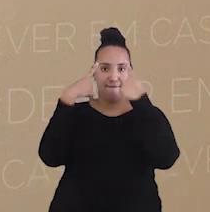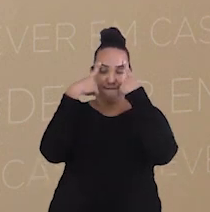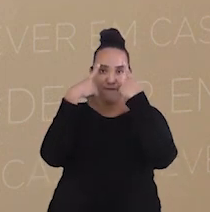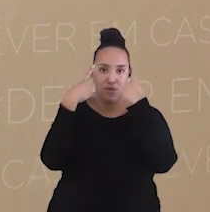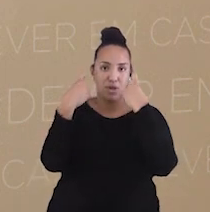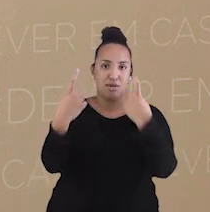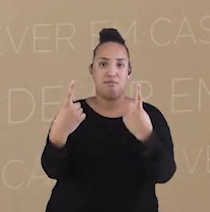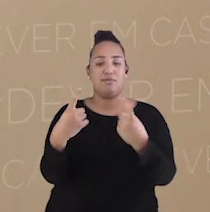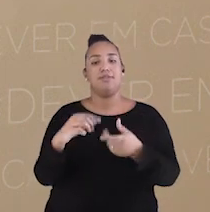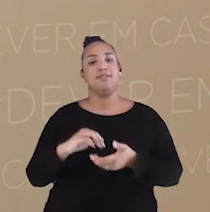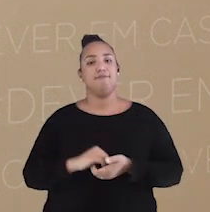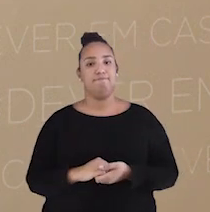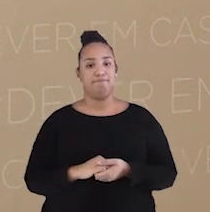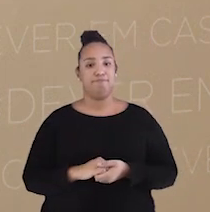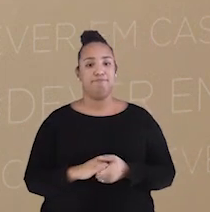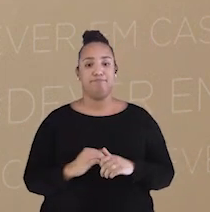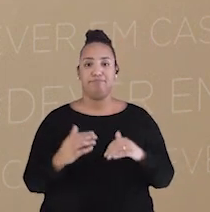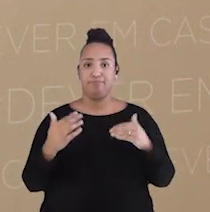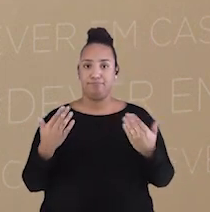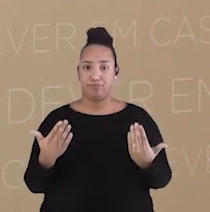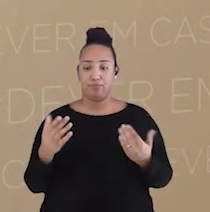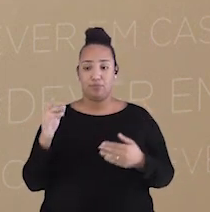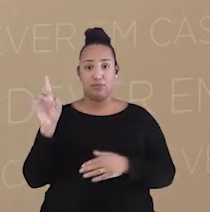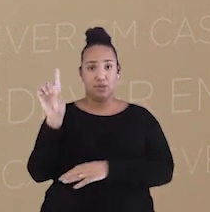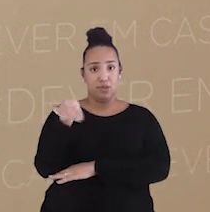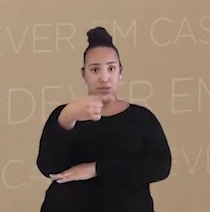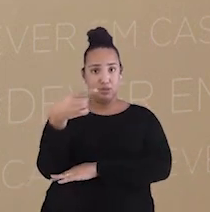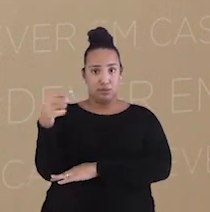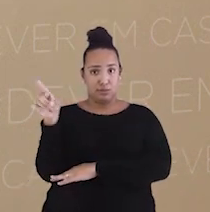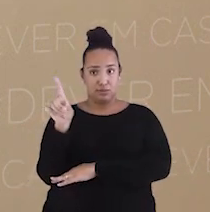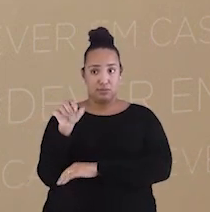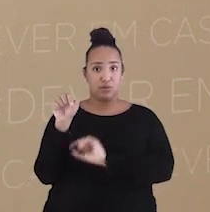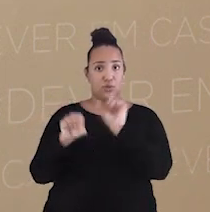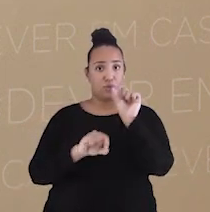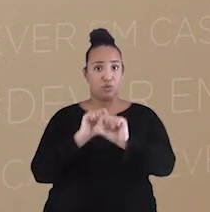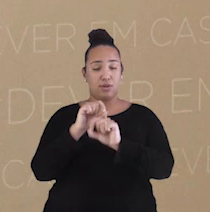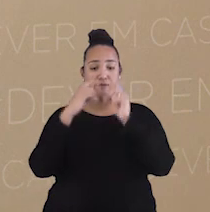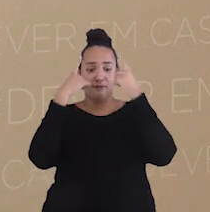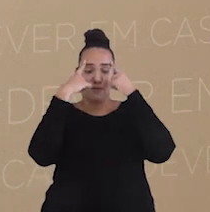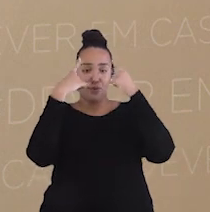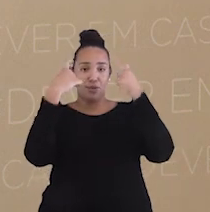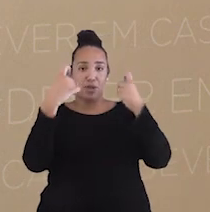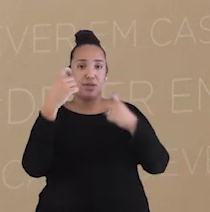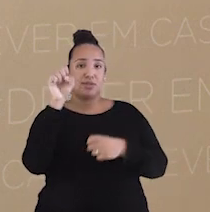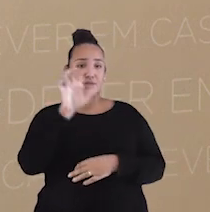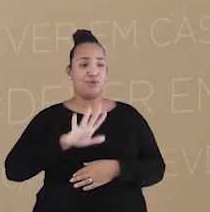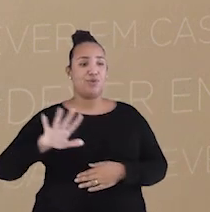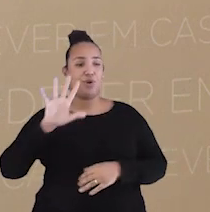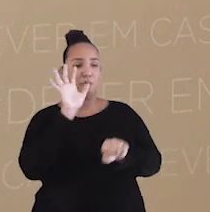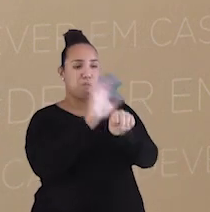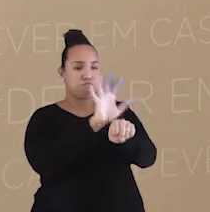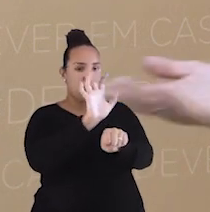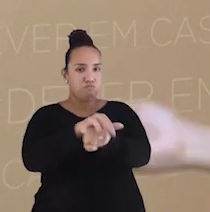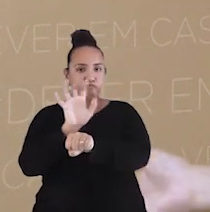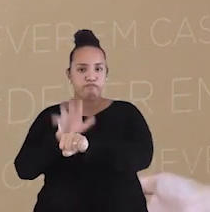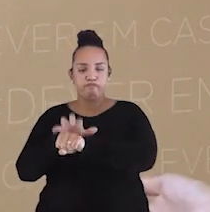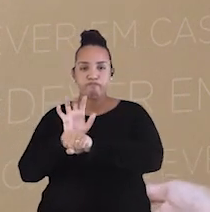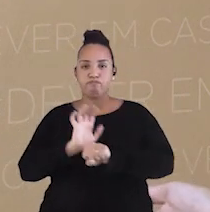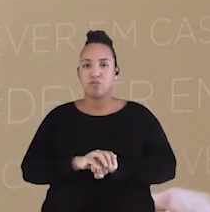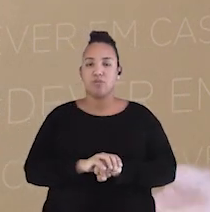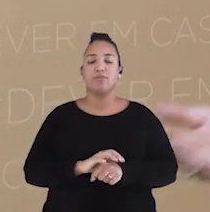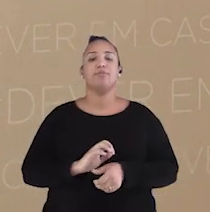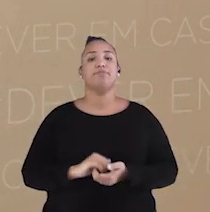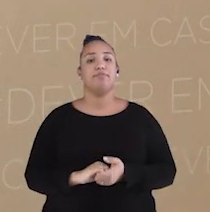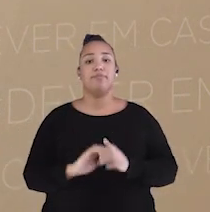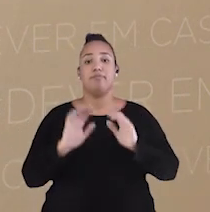a violência. No Novo Mundo, essa espada é a violência da colonização dos espanhóis. Independente